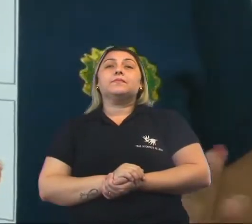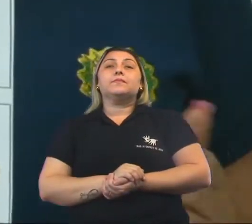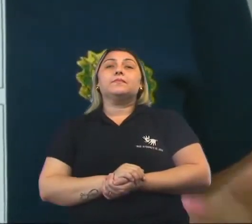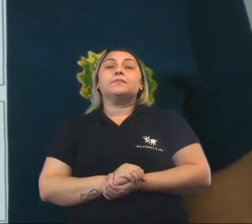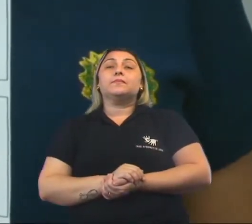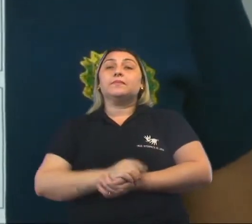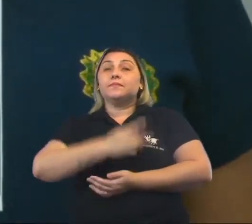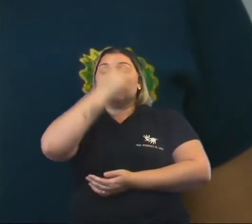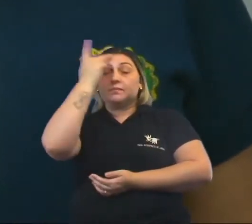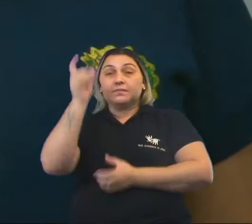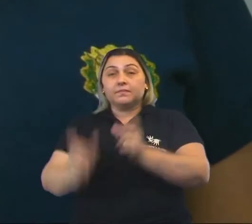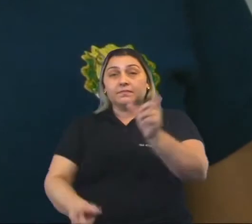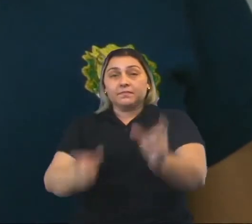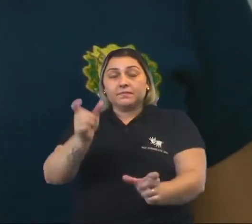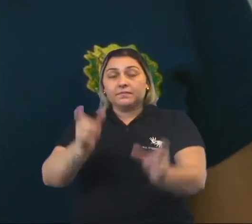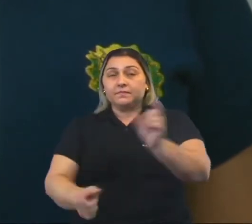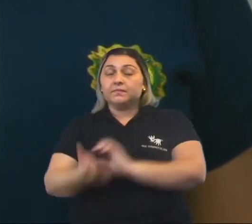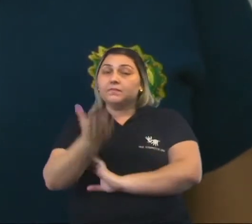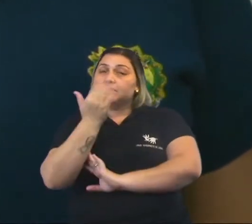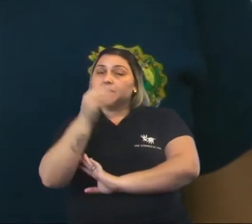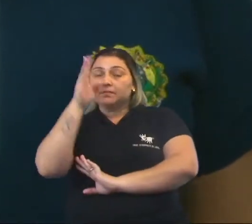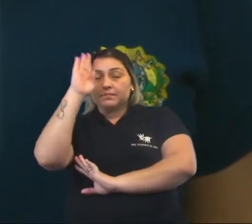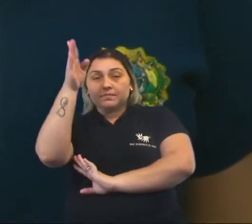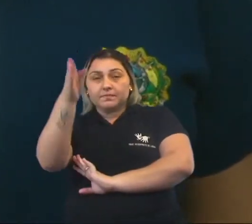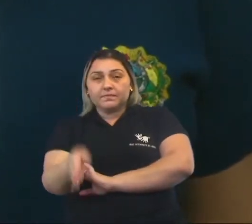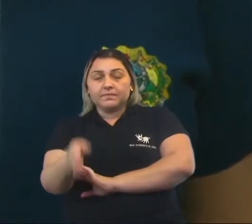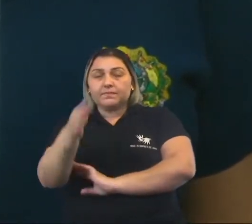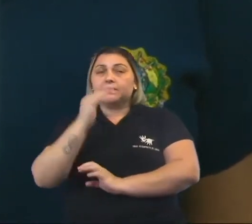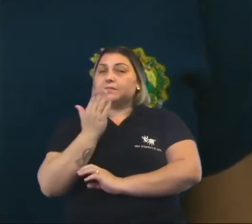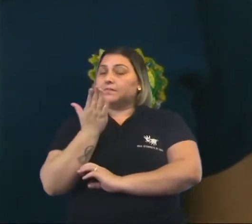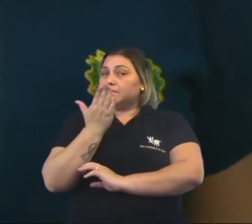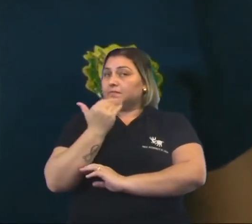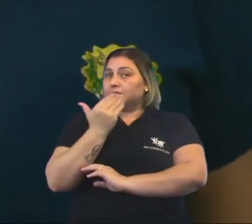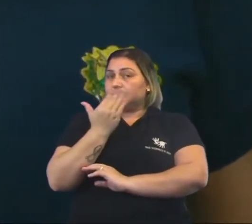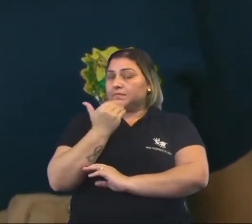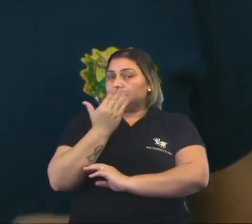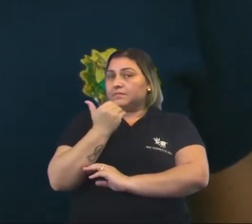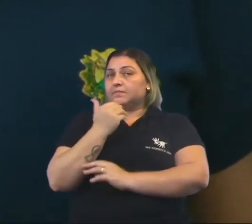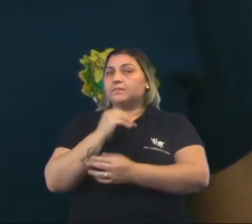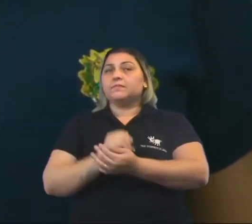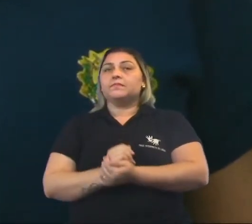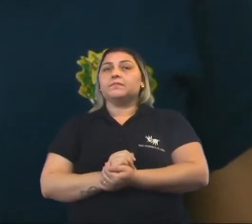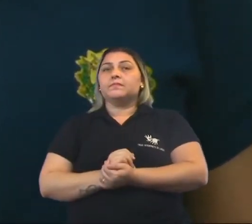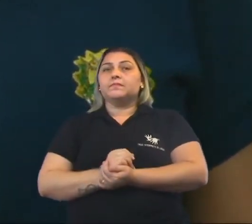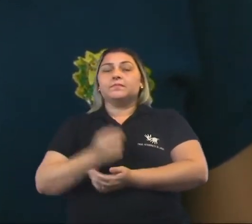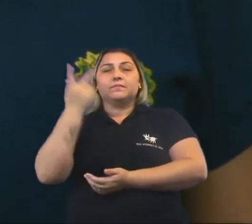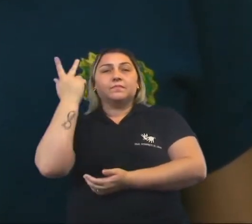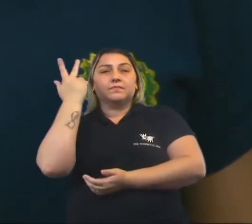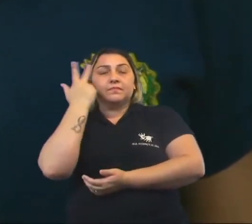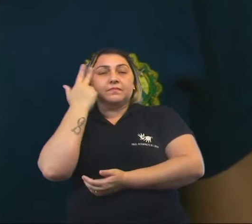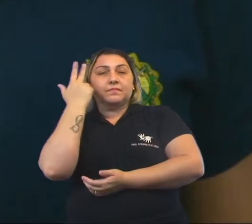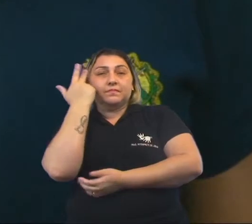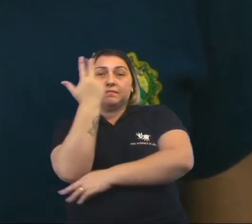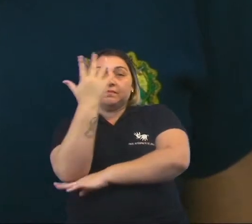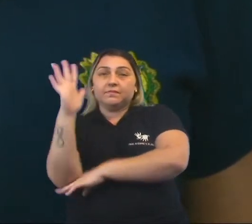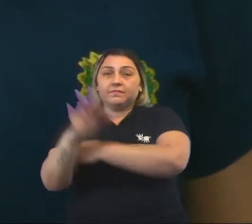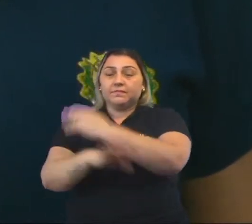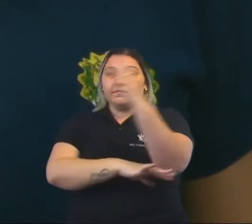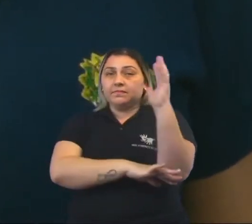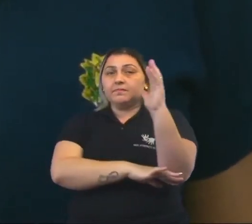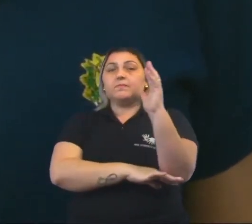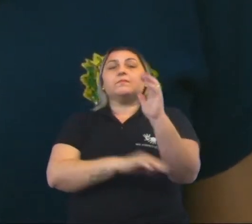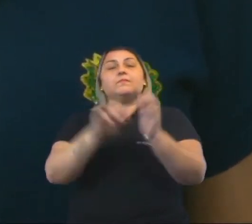as pessoas elas se alimentavam principalmente de alimentos naturais, alimentos que eles